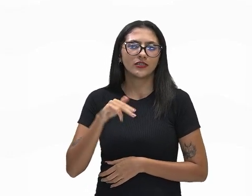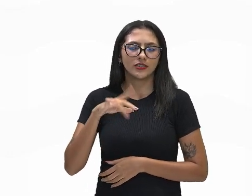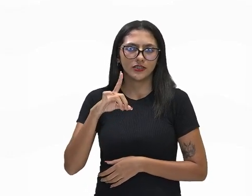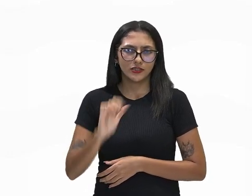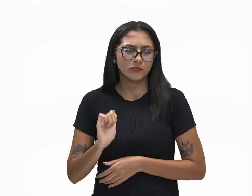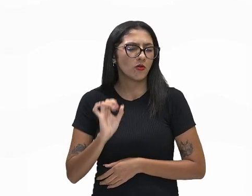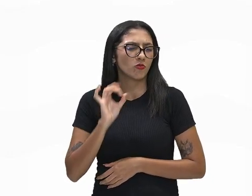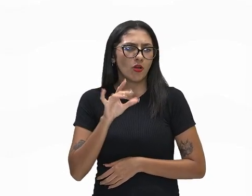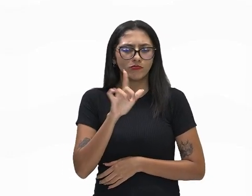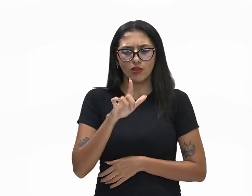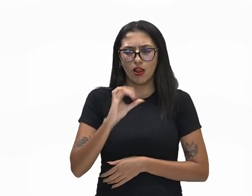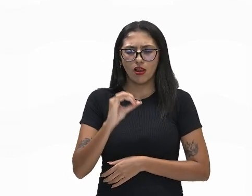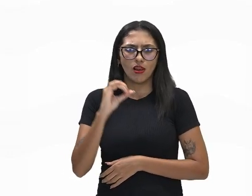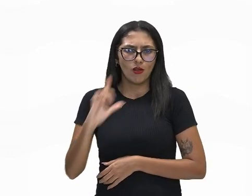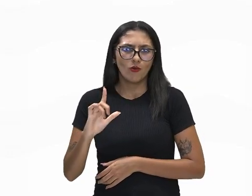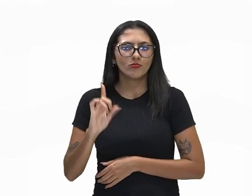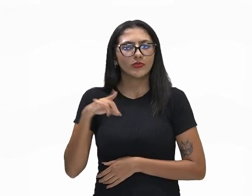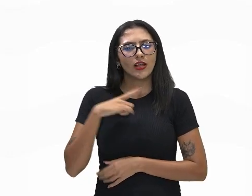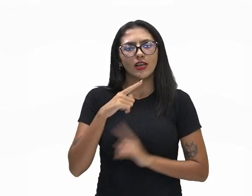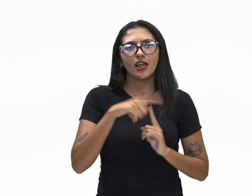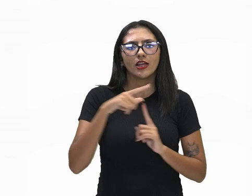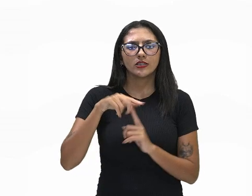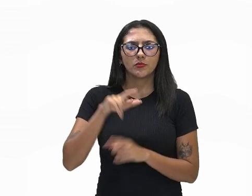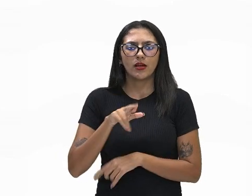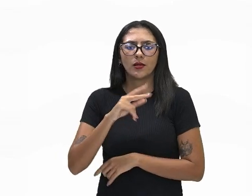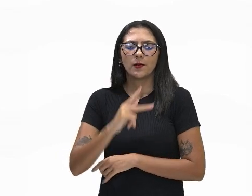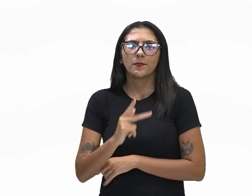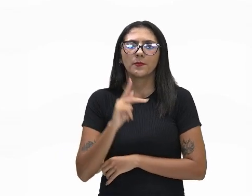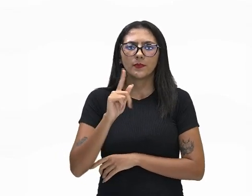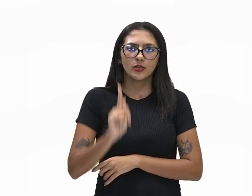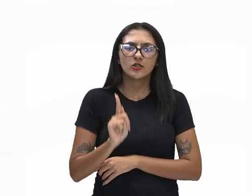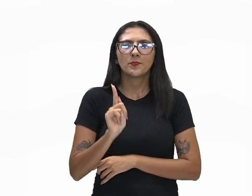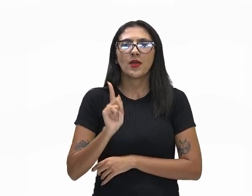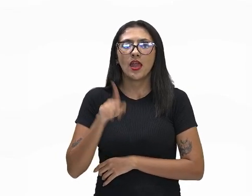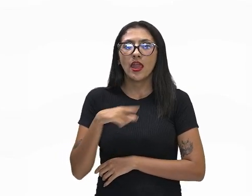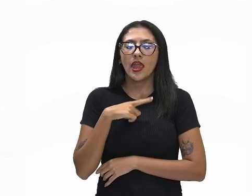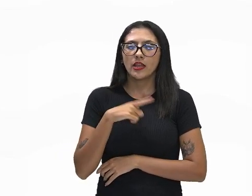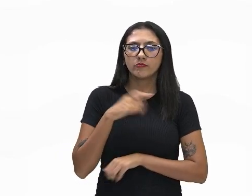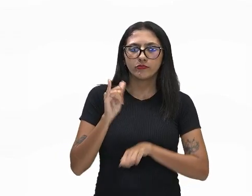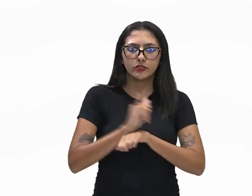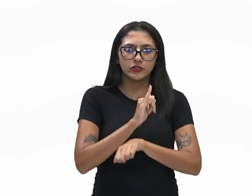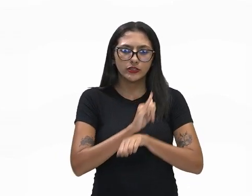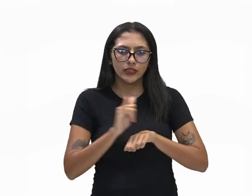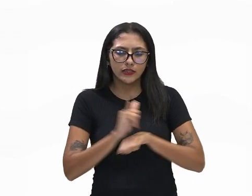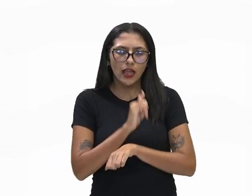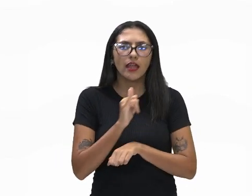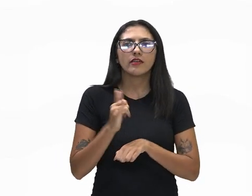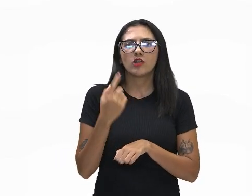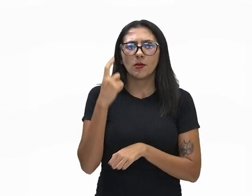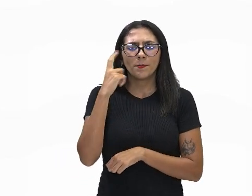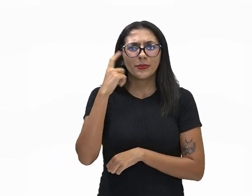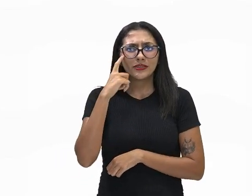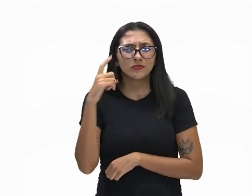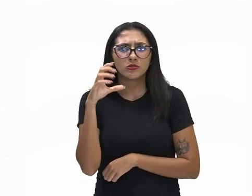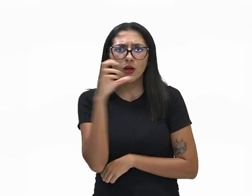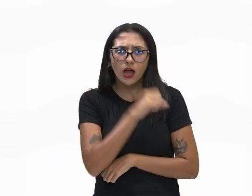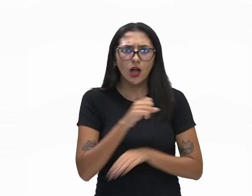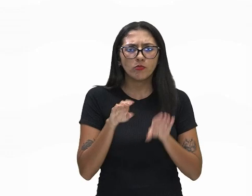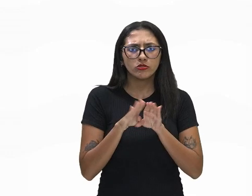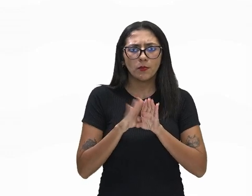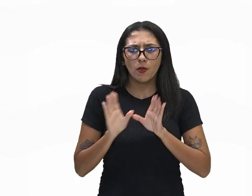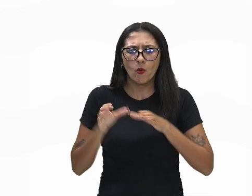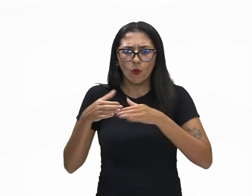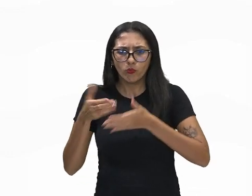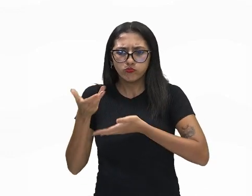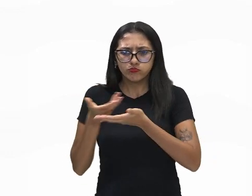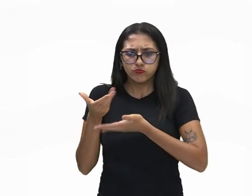é um jogo no formato de RPG, que utiliza estratégia, raciocínio lógico e trabalho em equipe para